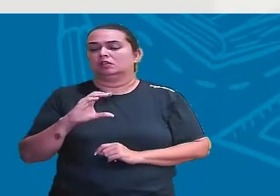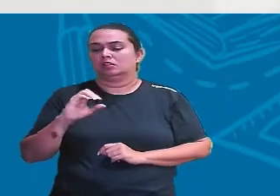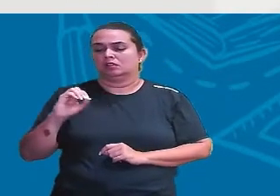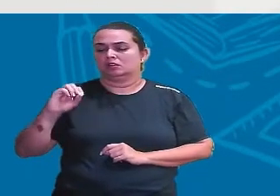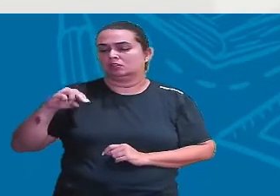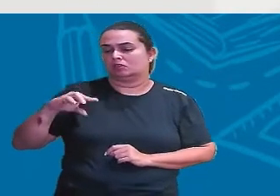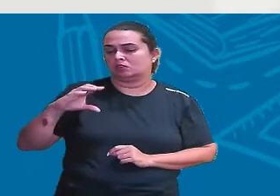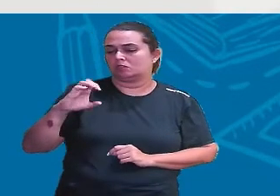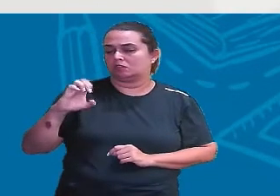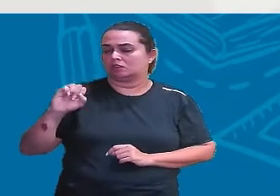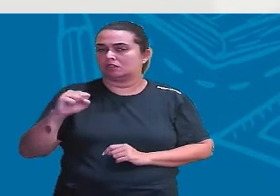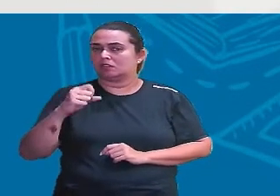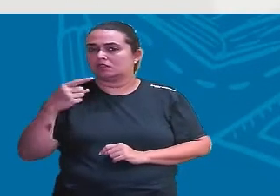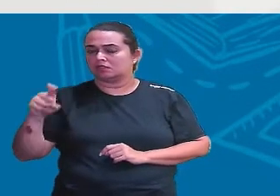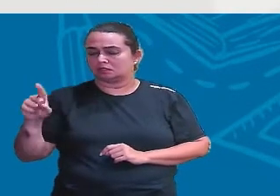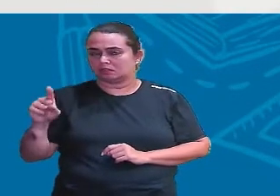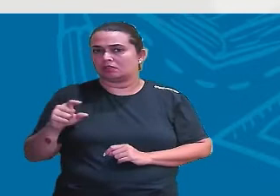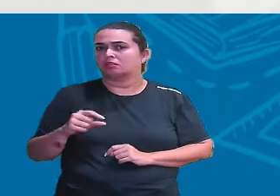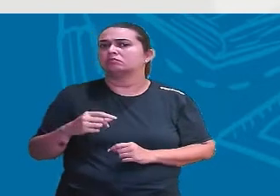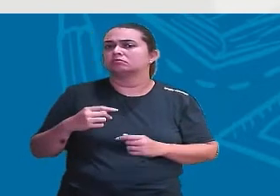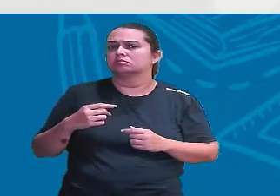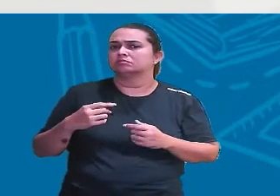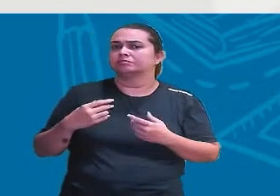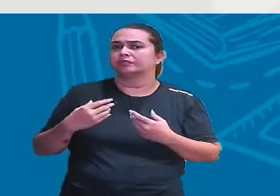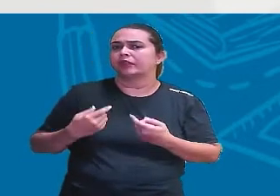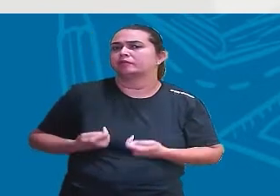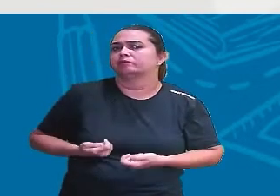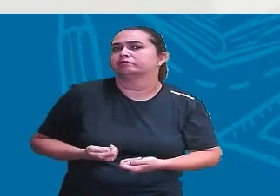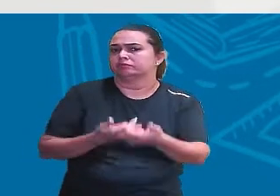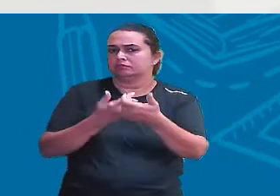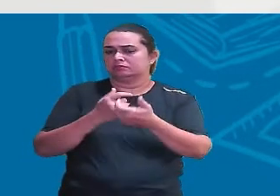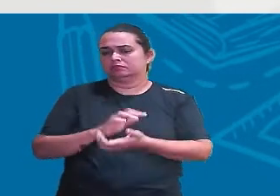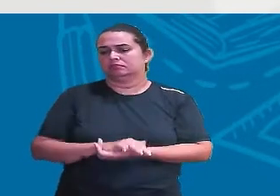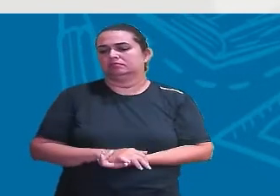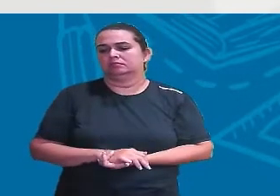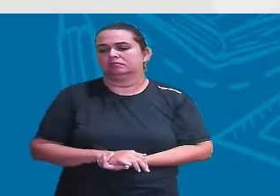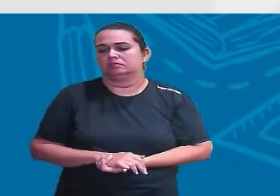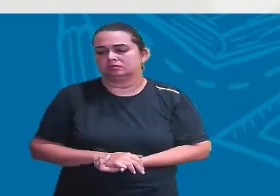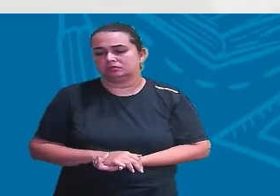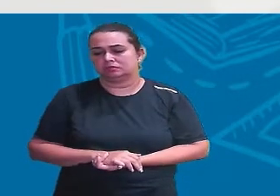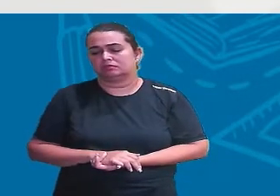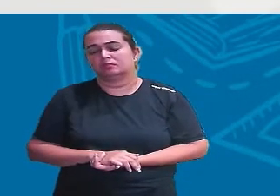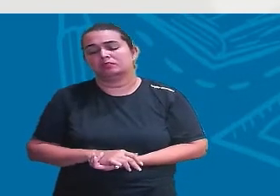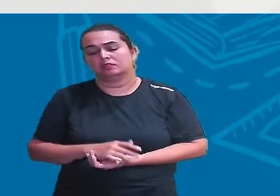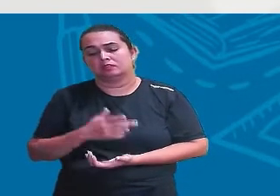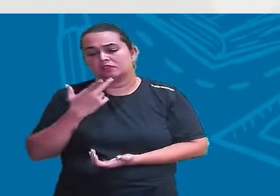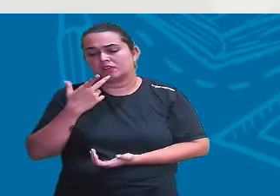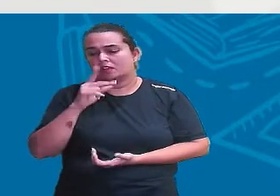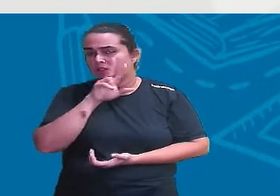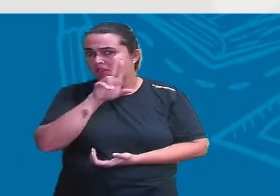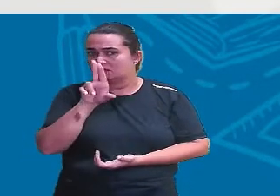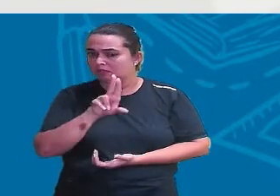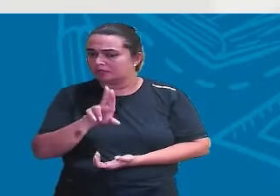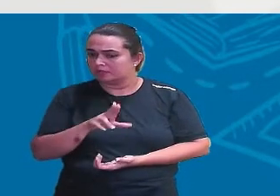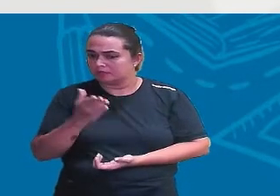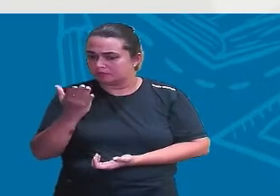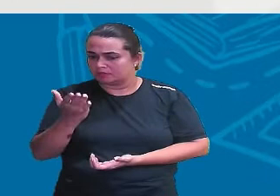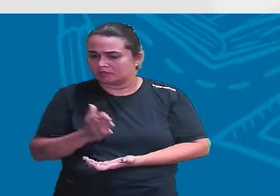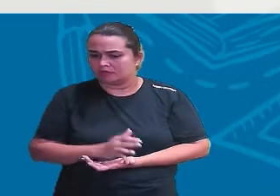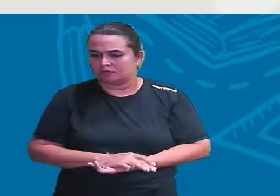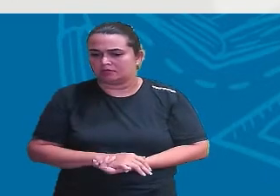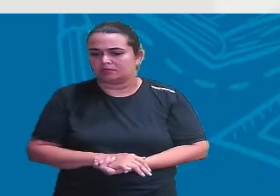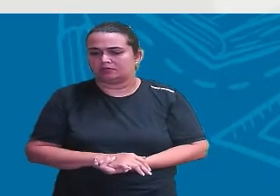gente tem esse primeiro aí, o nevertheless, que é o entretanto. Nonetheless, todavia, tá?